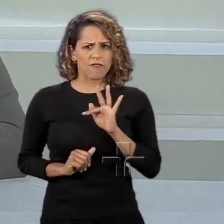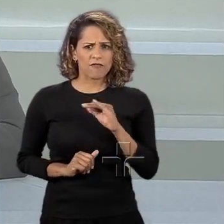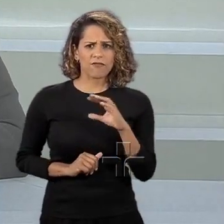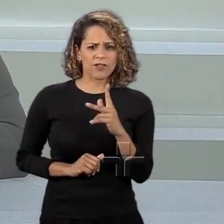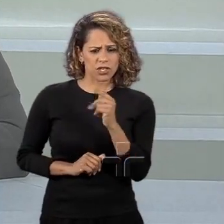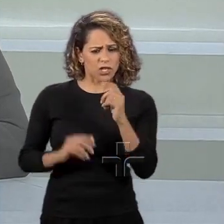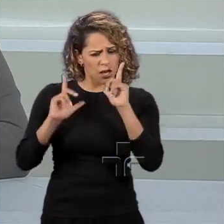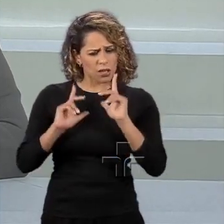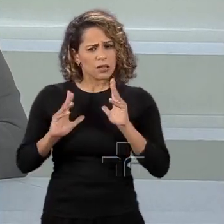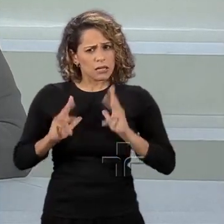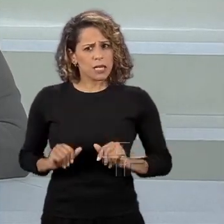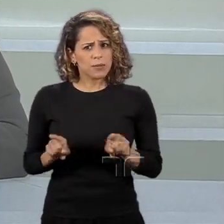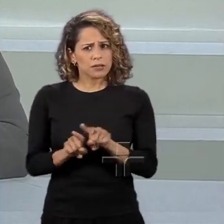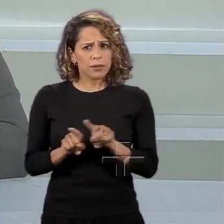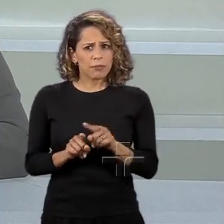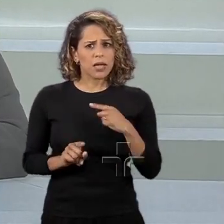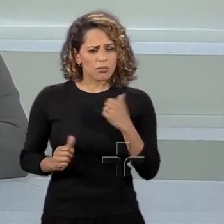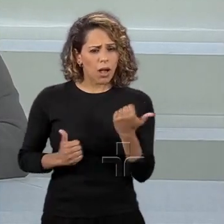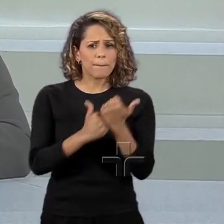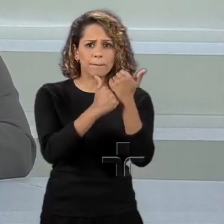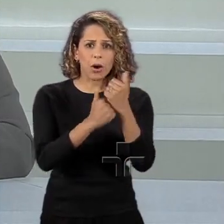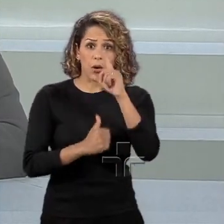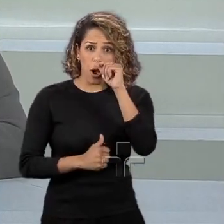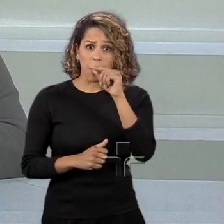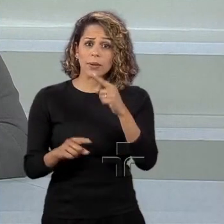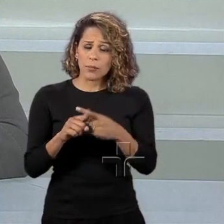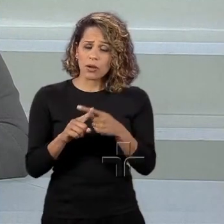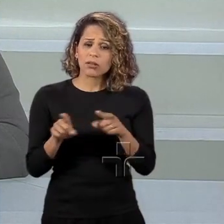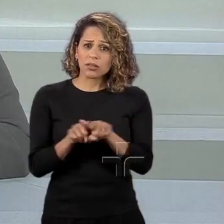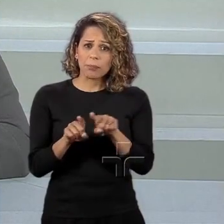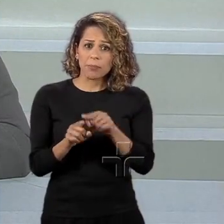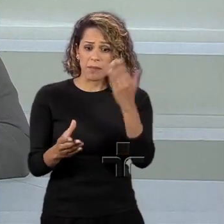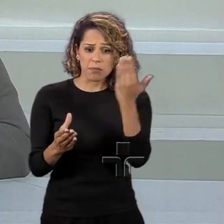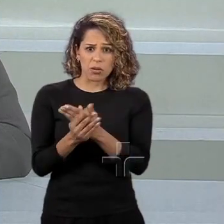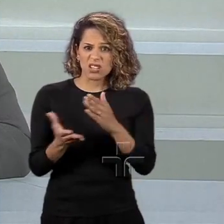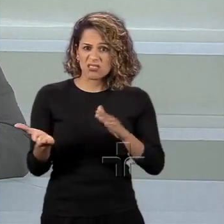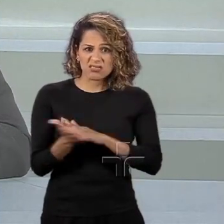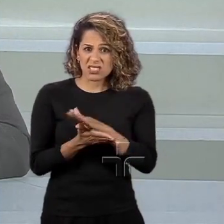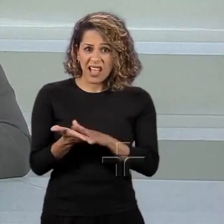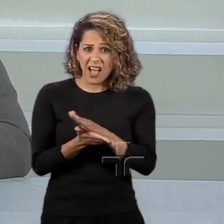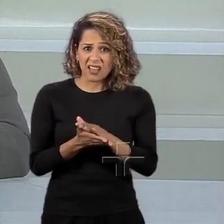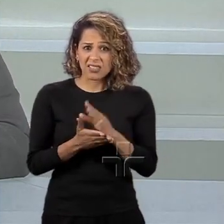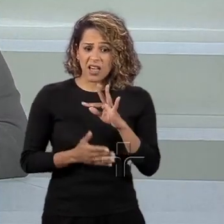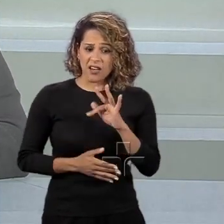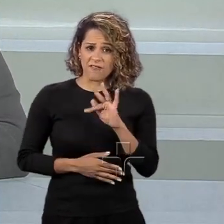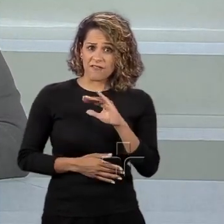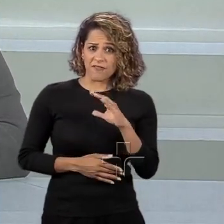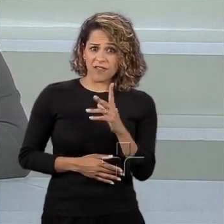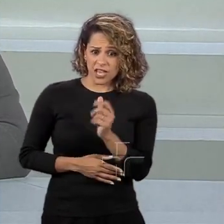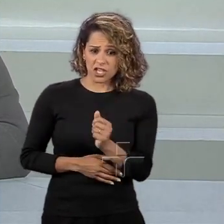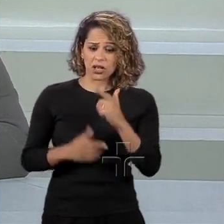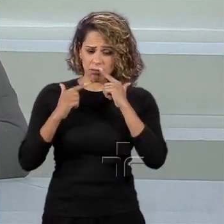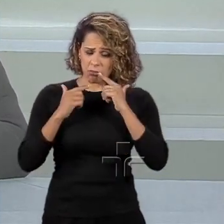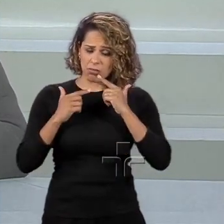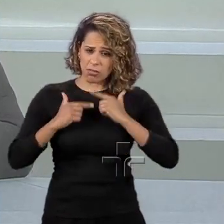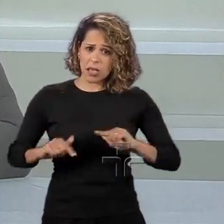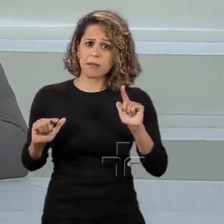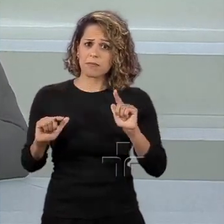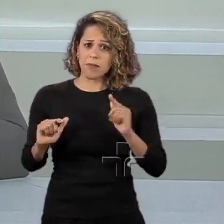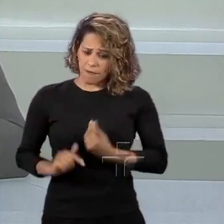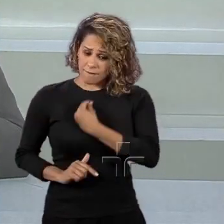também é ficha limpa e porque nós não somos apenas isso, ficha limpa, nós temos vida limpa. Por isso que eu não admito